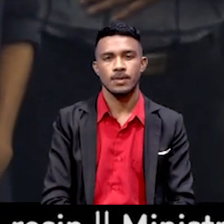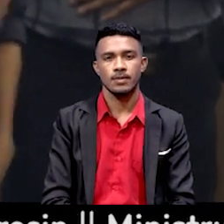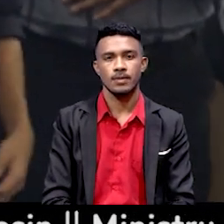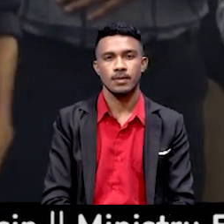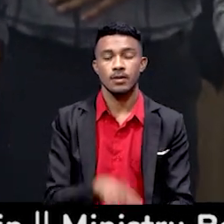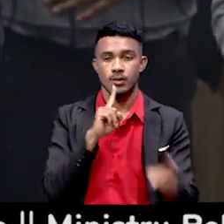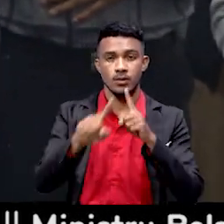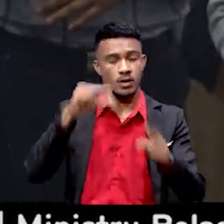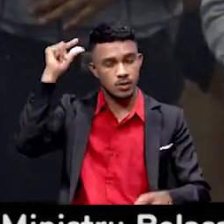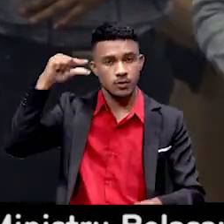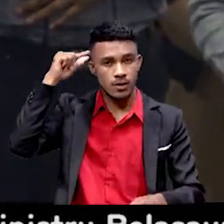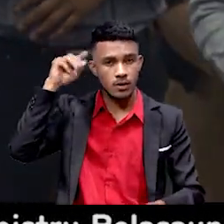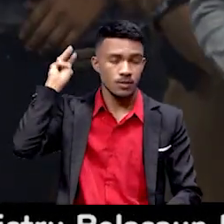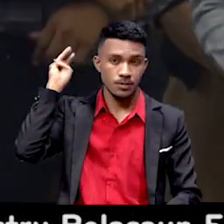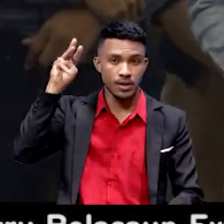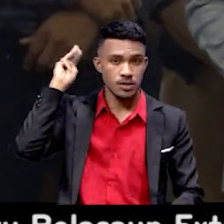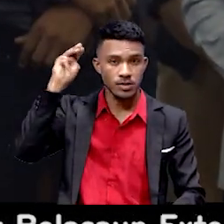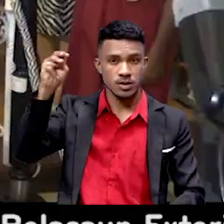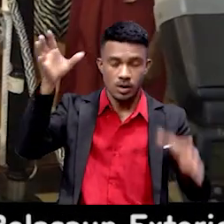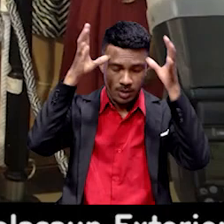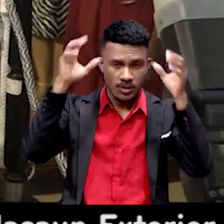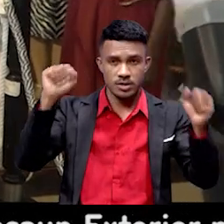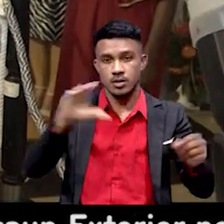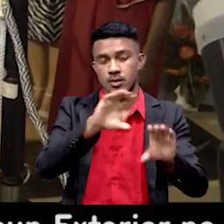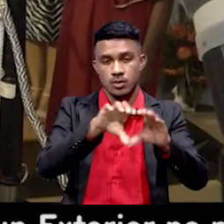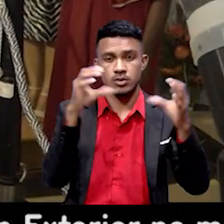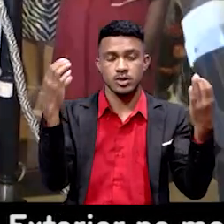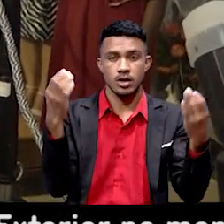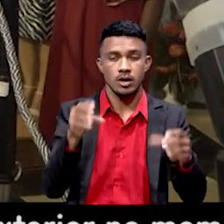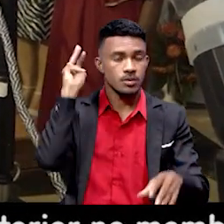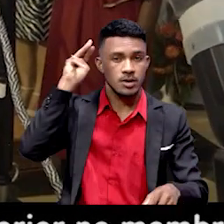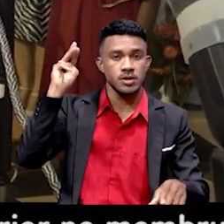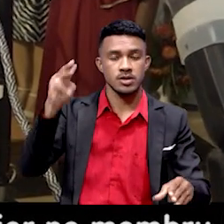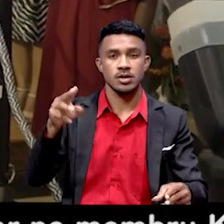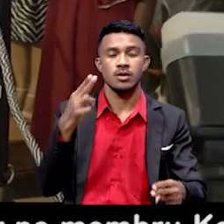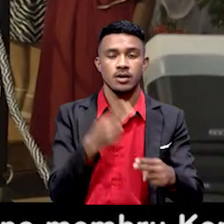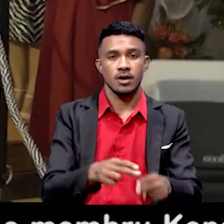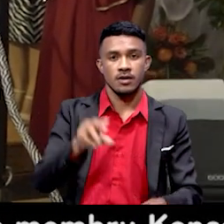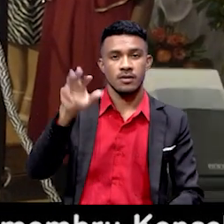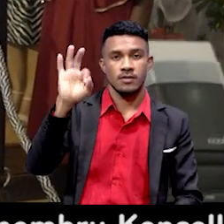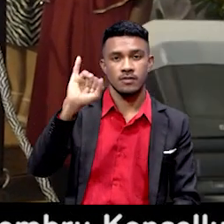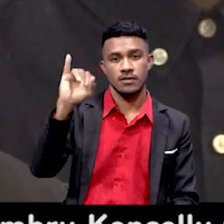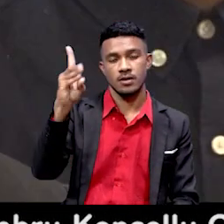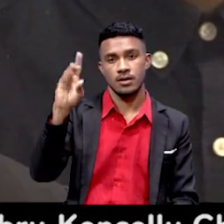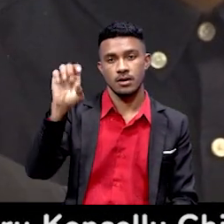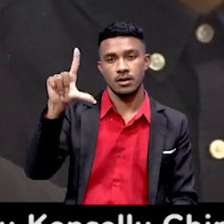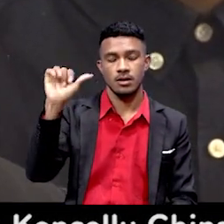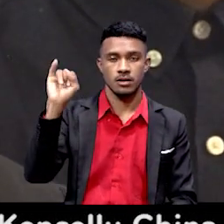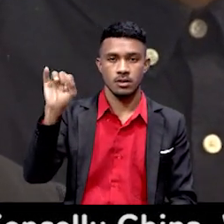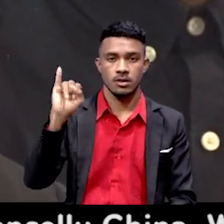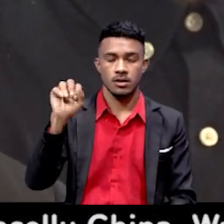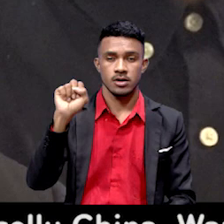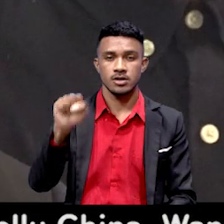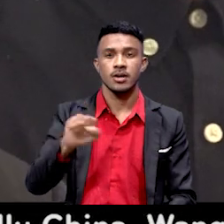Porta-voz do Governo, Ministro Presidência, Conselho Ministro, Fidelis Manuel Leite Magalhães Ateten, Primeiro-Ministro confirmado se rola